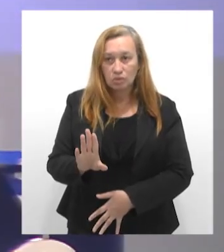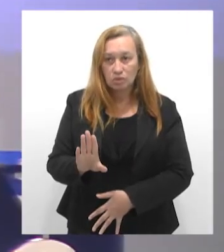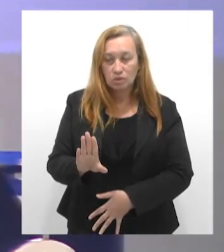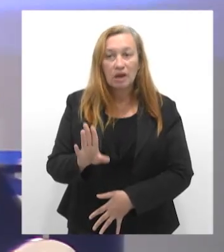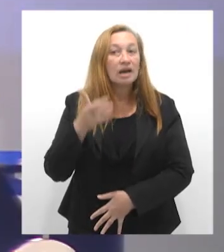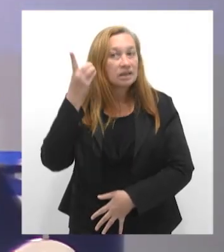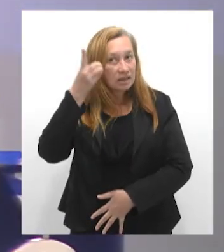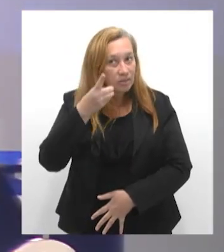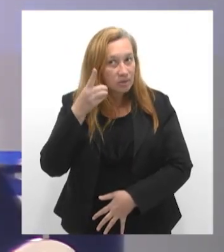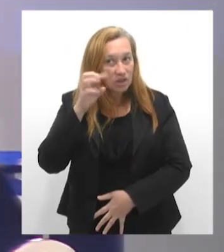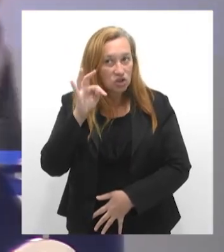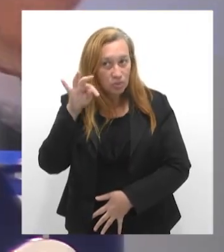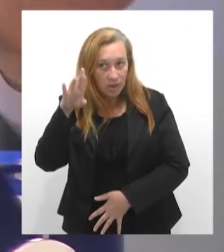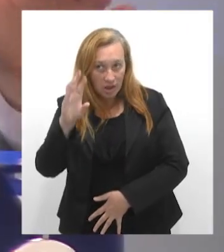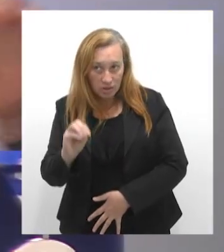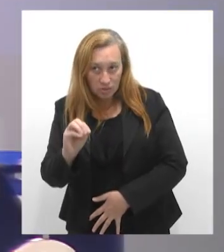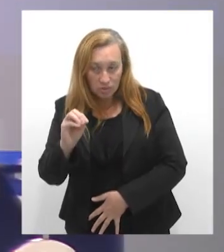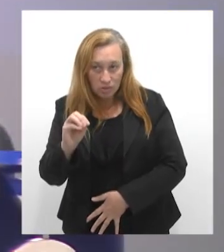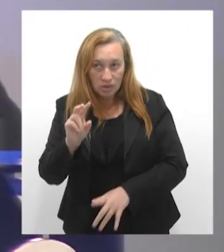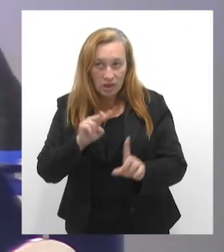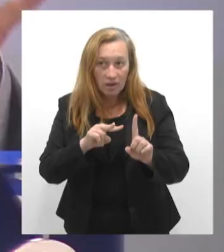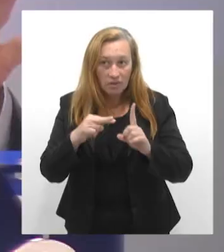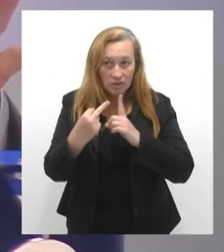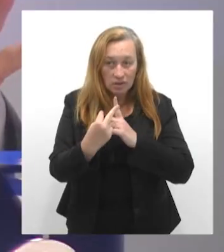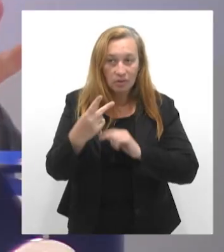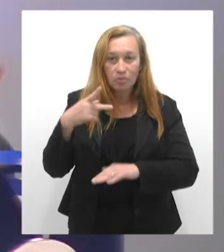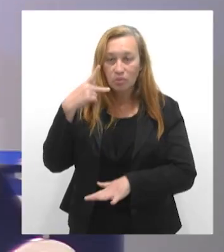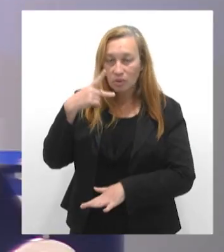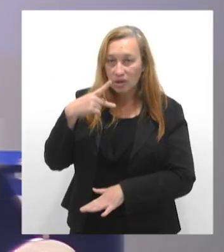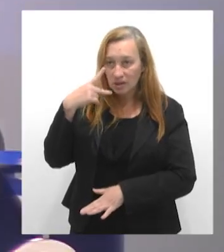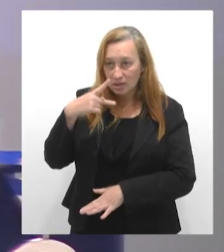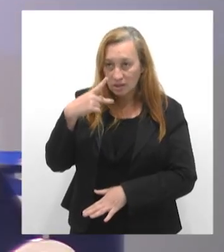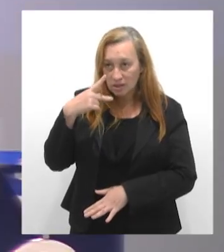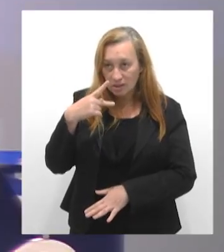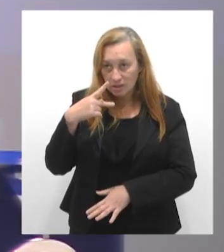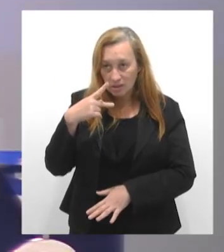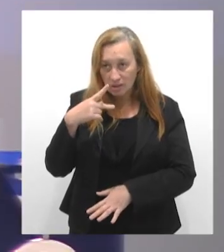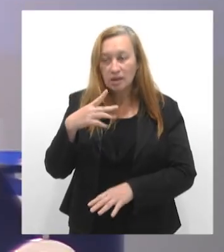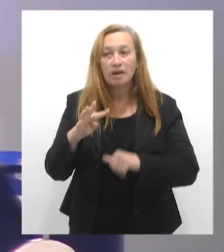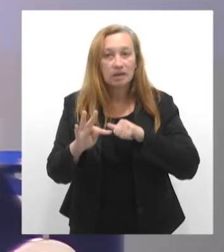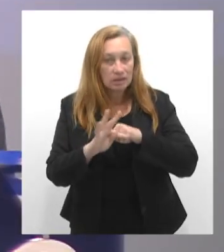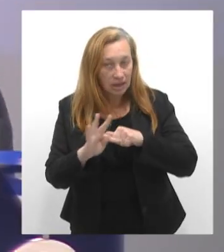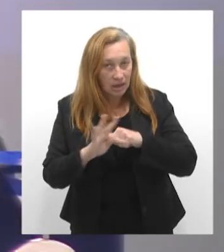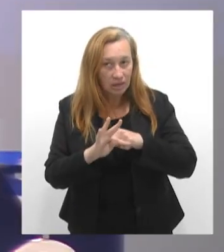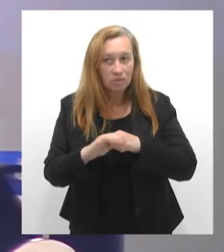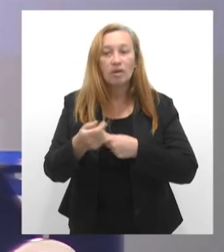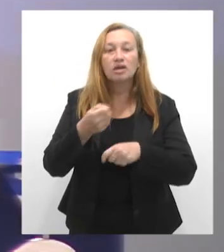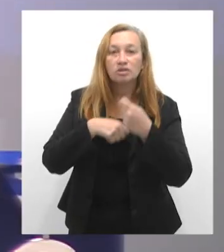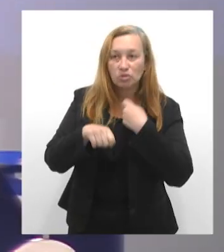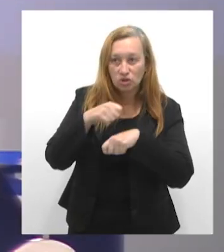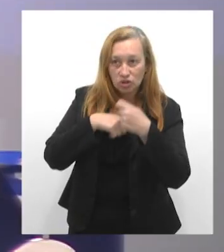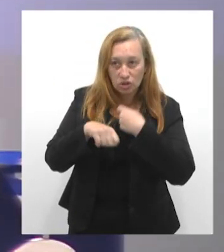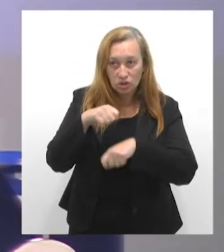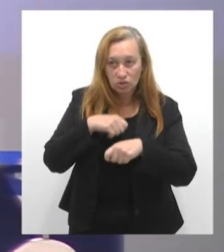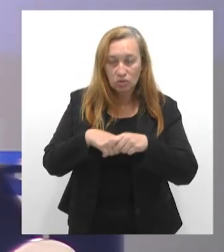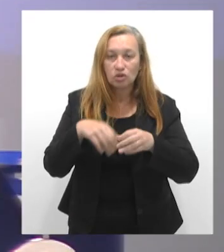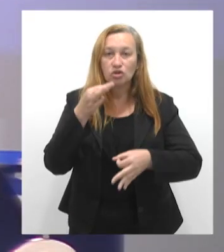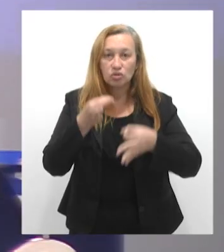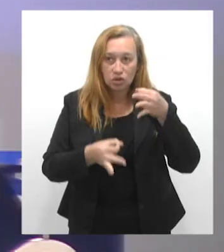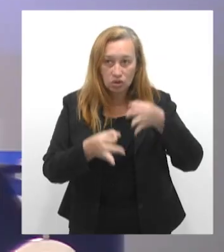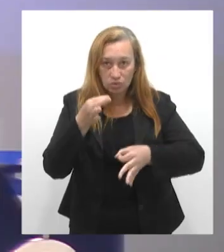Gilberto Palmari, sob o ponto de vista político, estou falando técnico, administrativo e